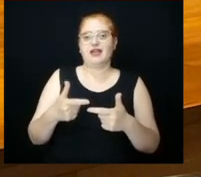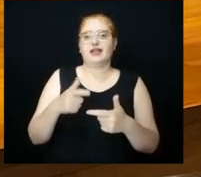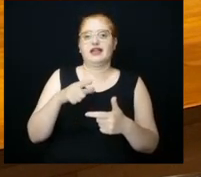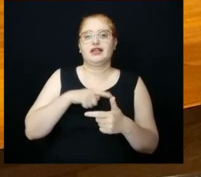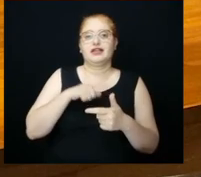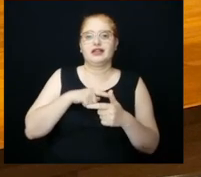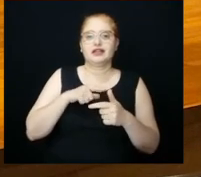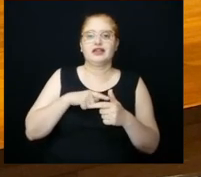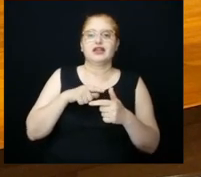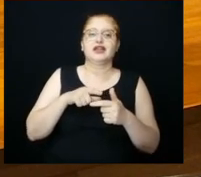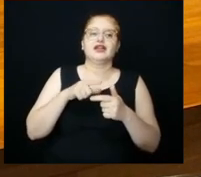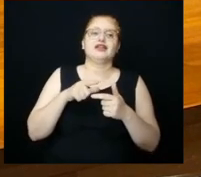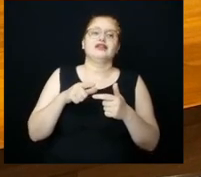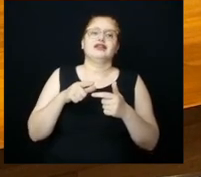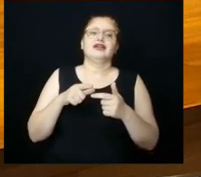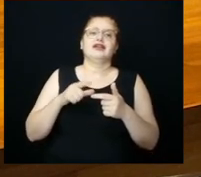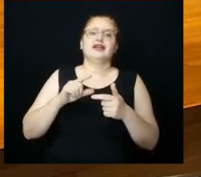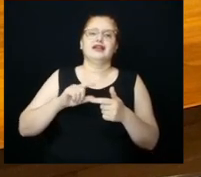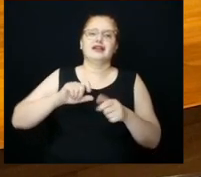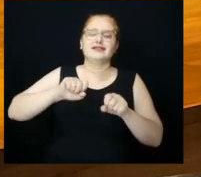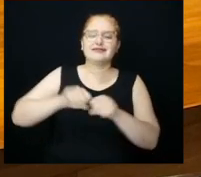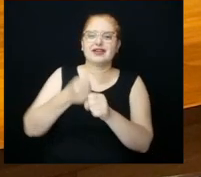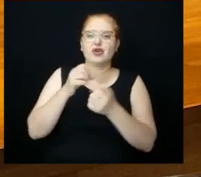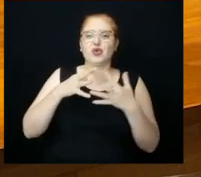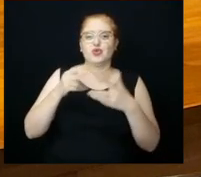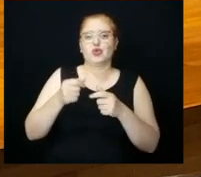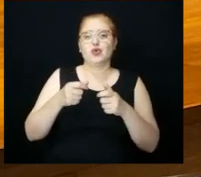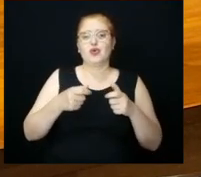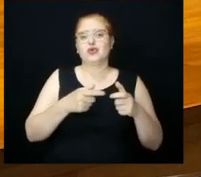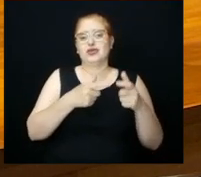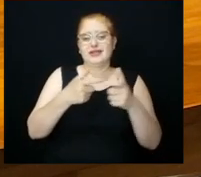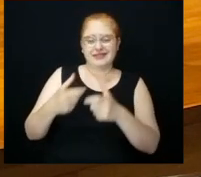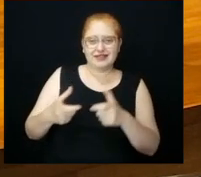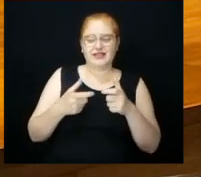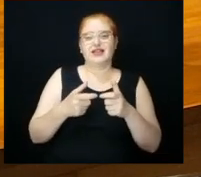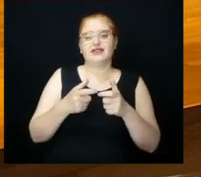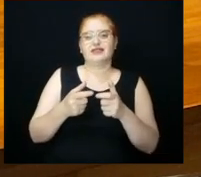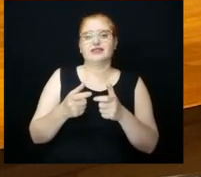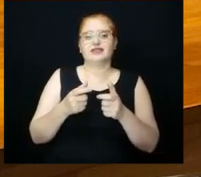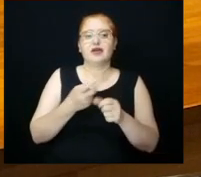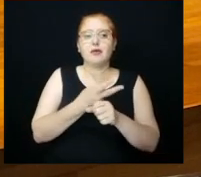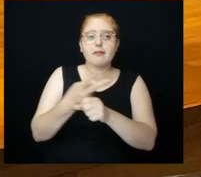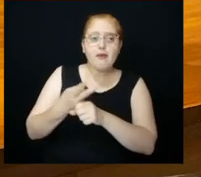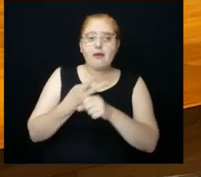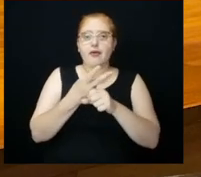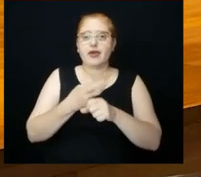terra. Vão na ilusão de mais além, haver um refúgio tranquilo.